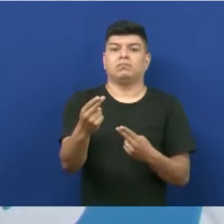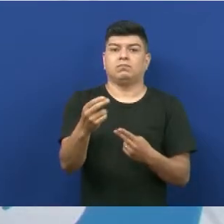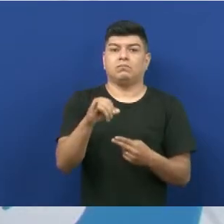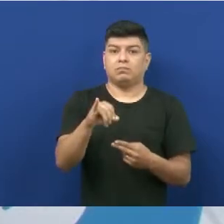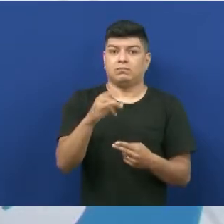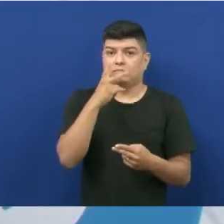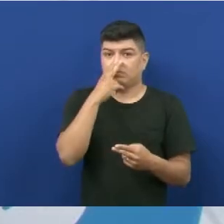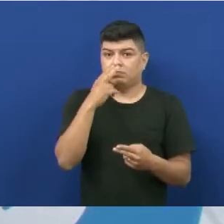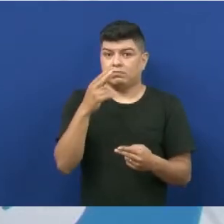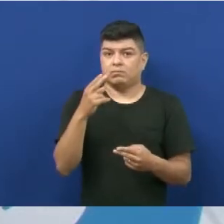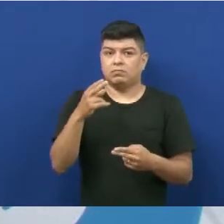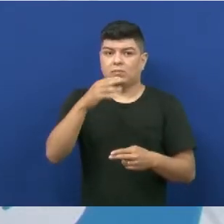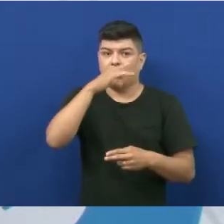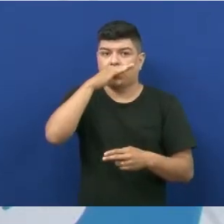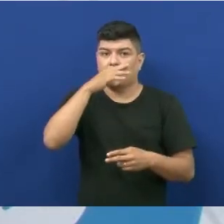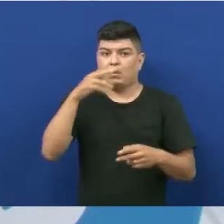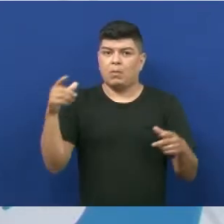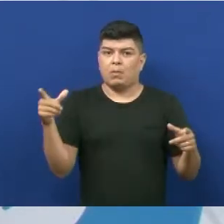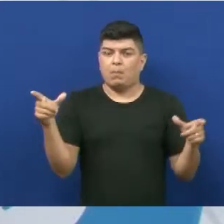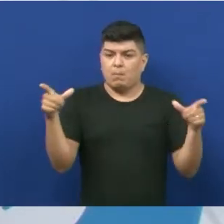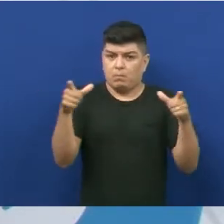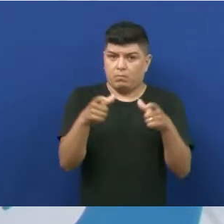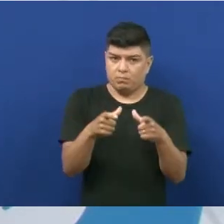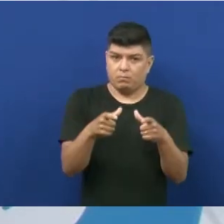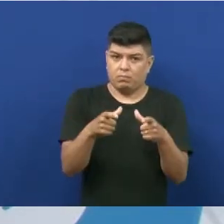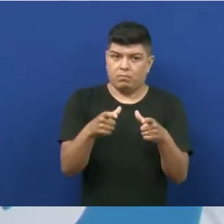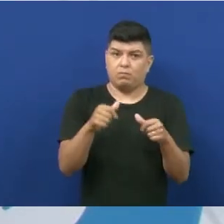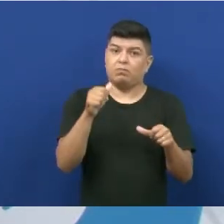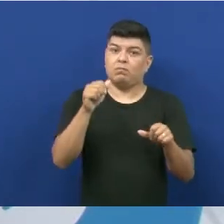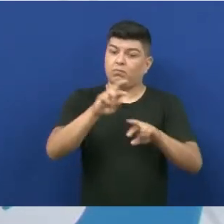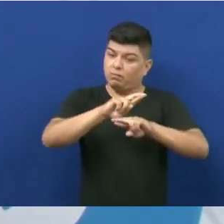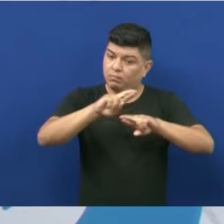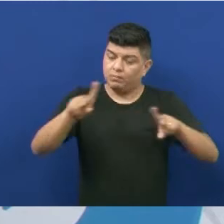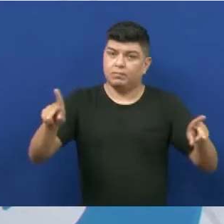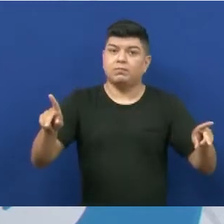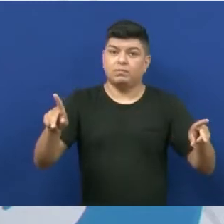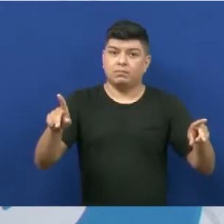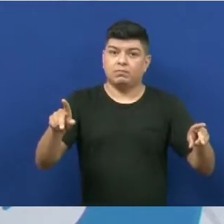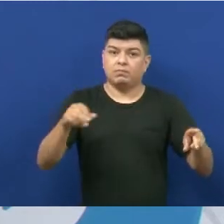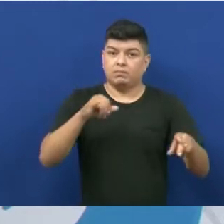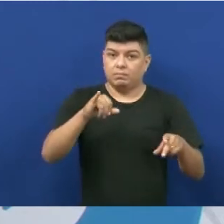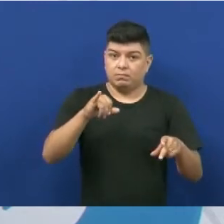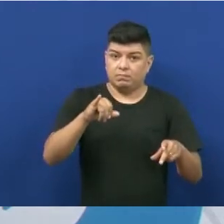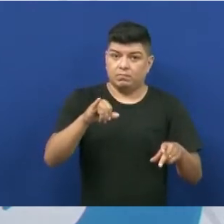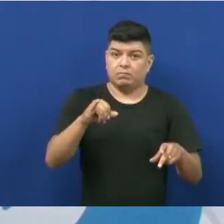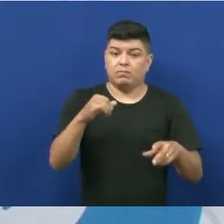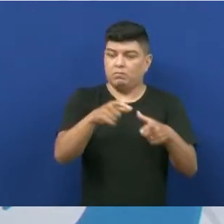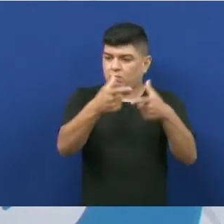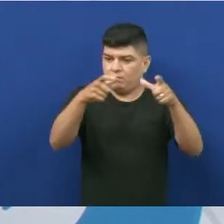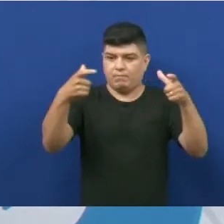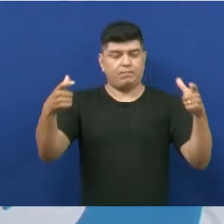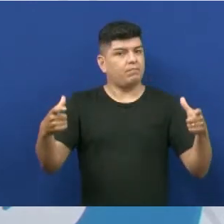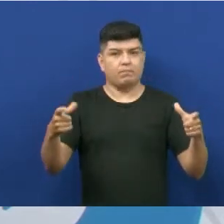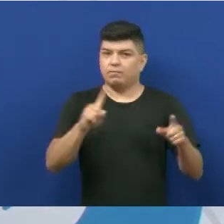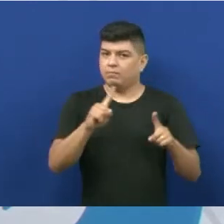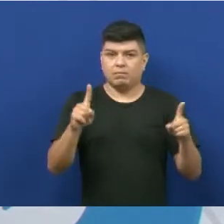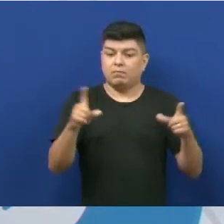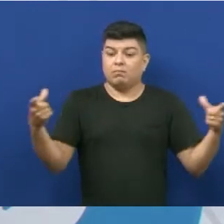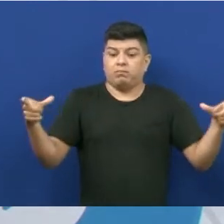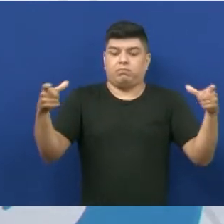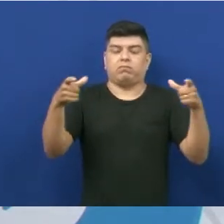você reduzir a temperatura do corpo, acontece o oposto. Ao invés de as dimensões do material aumentar, elas